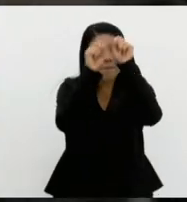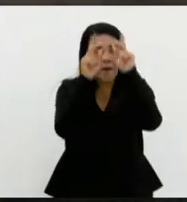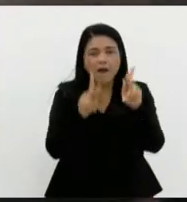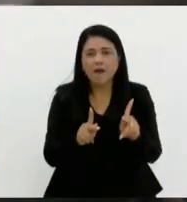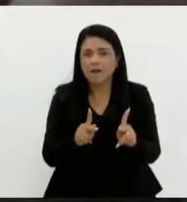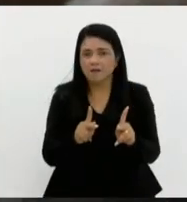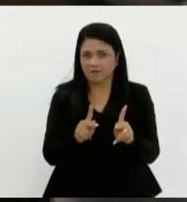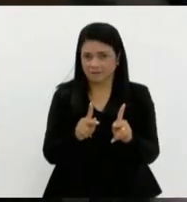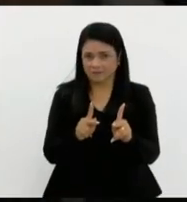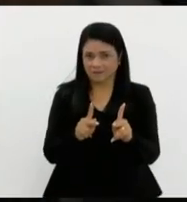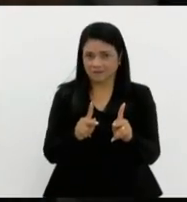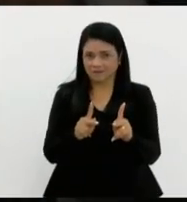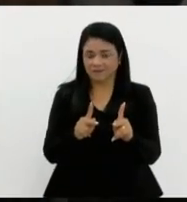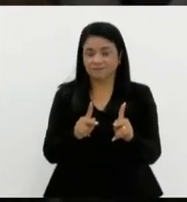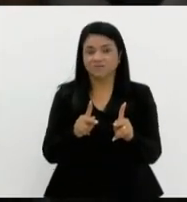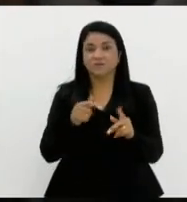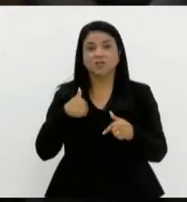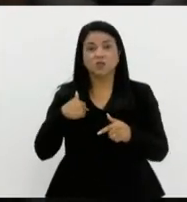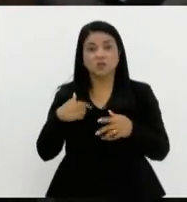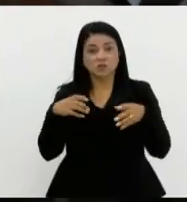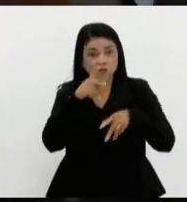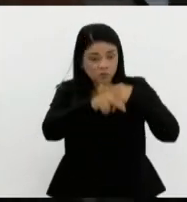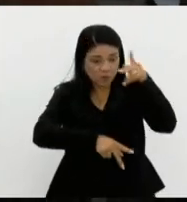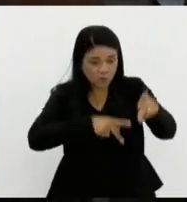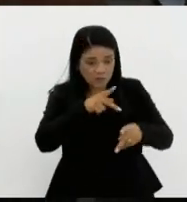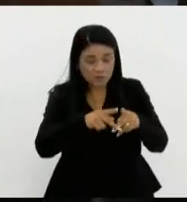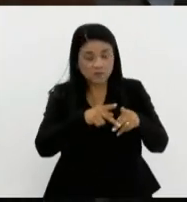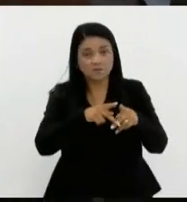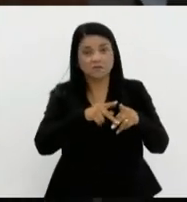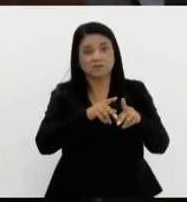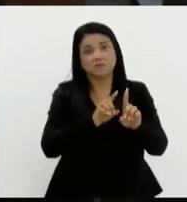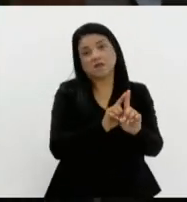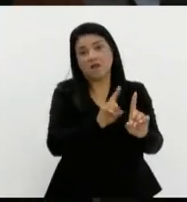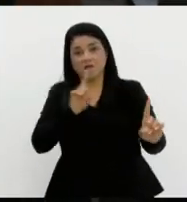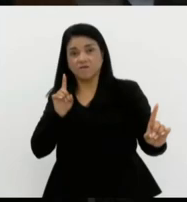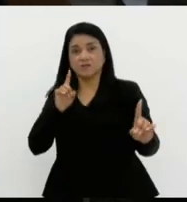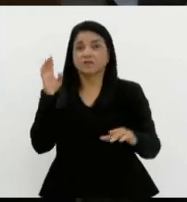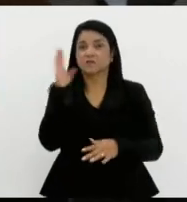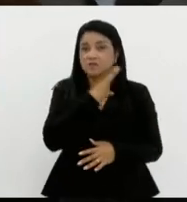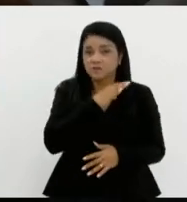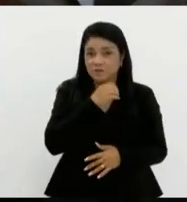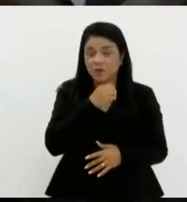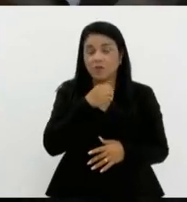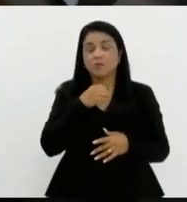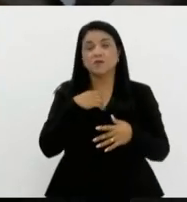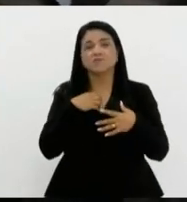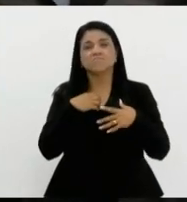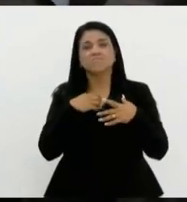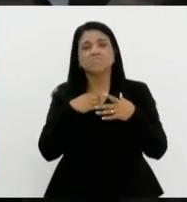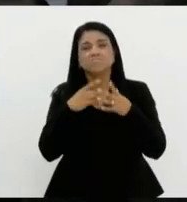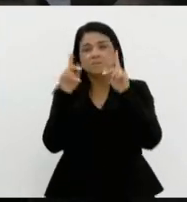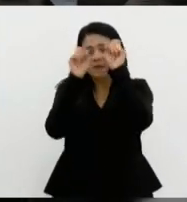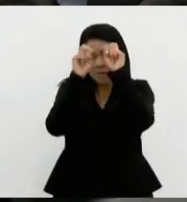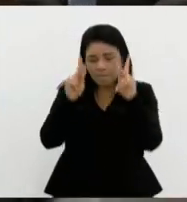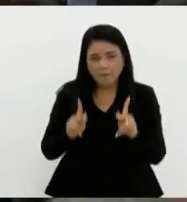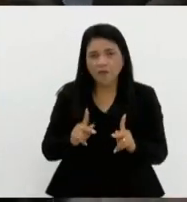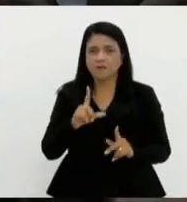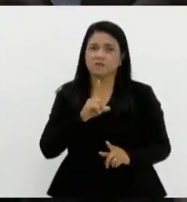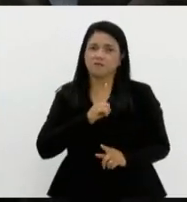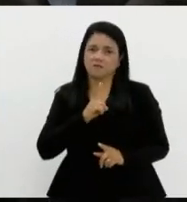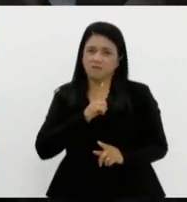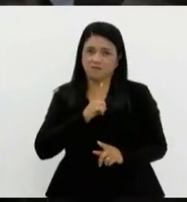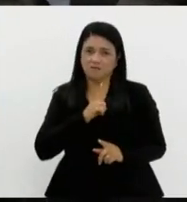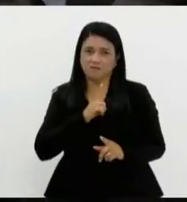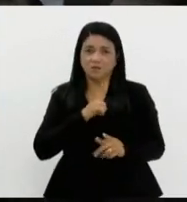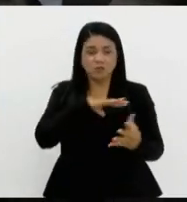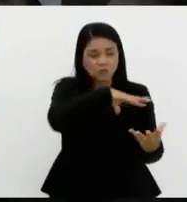a nossa nação possa se apartar do mal e que possa buscar a paz e viver